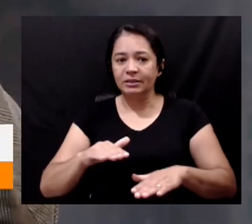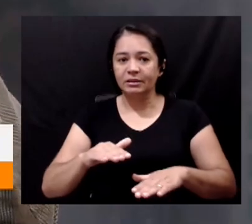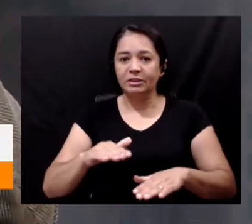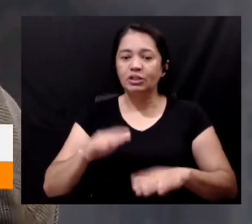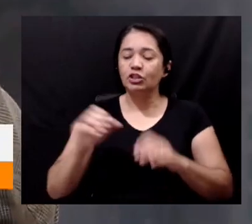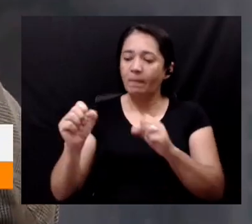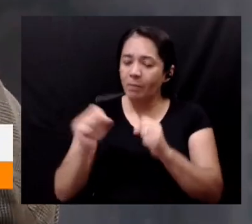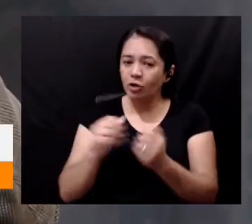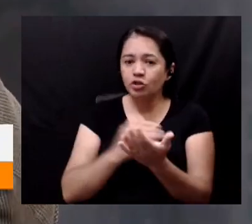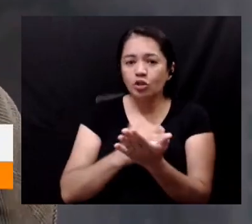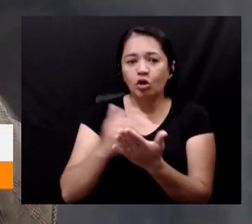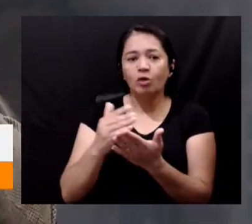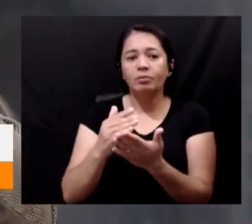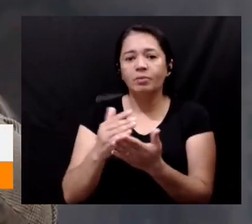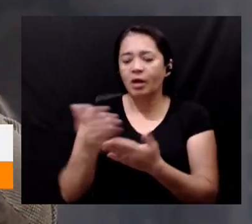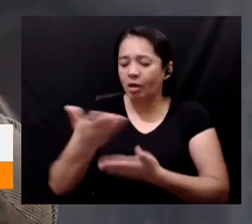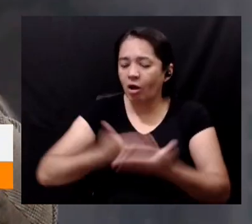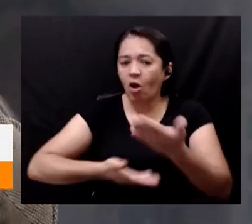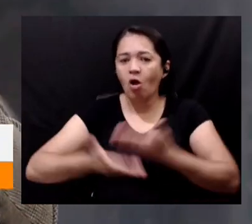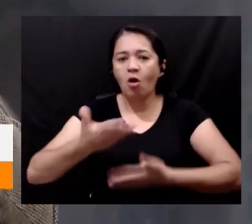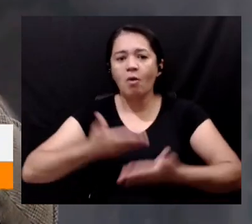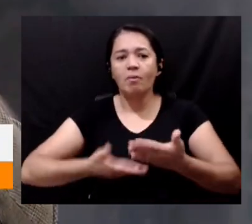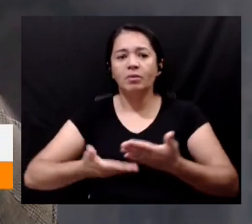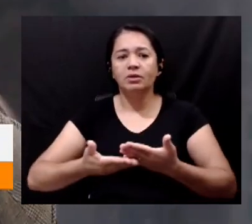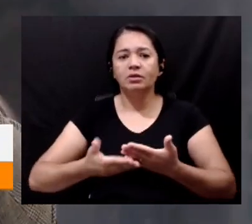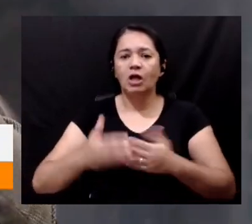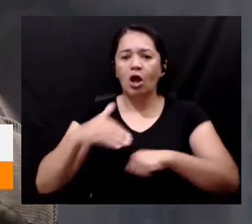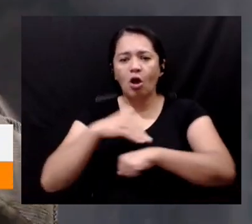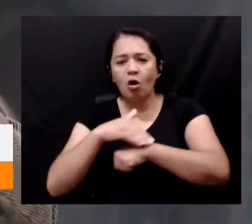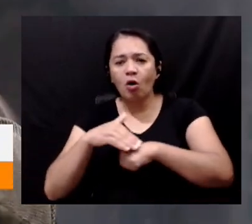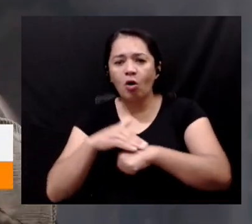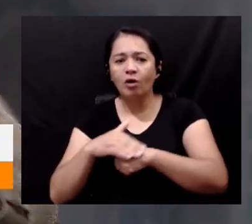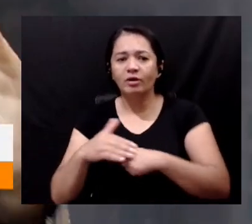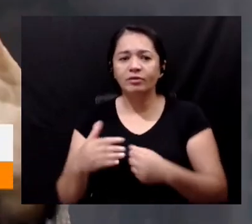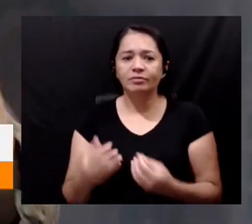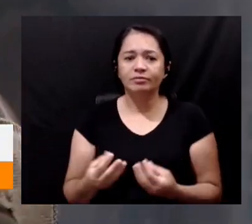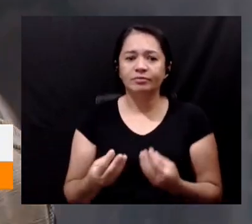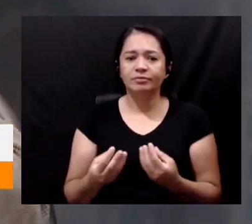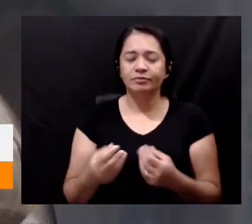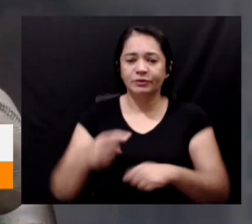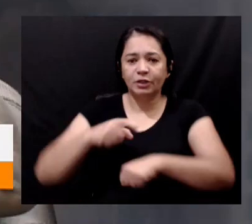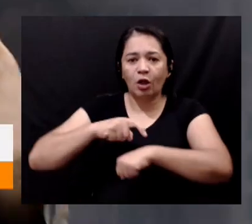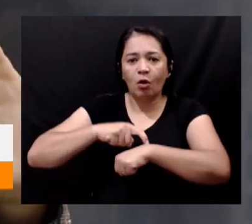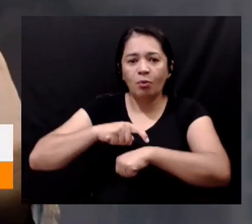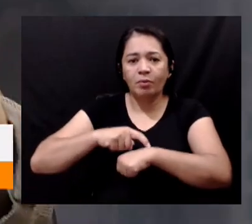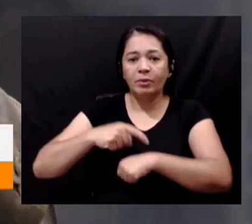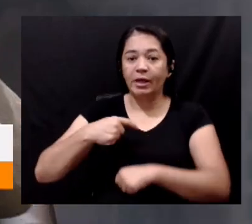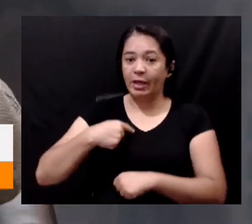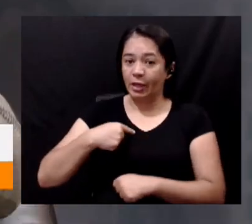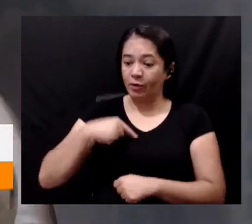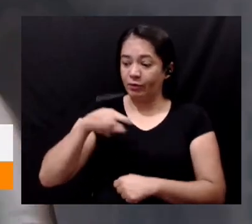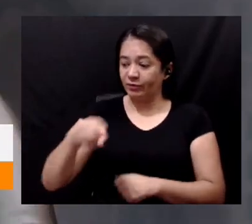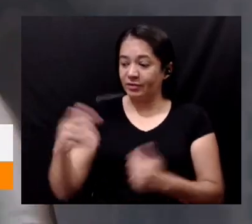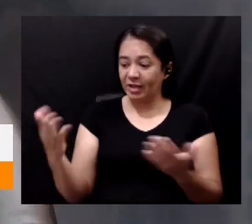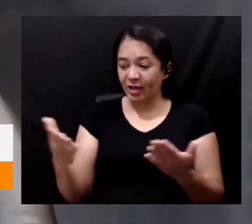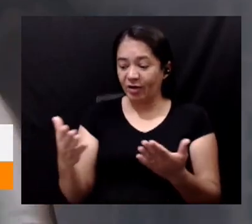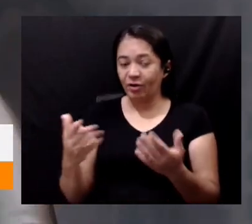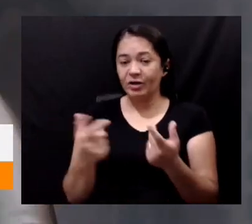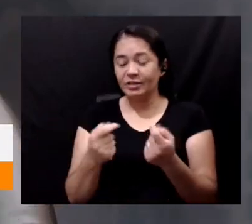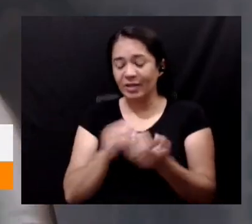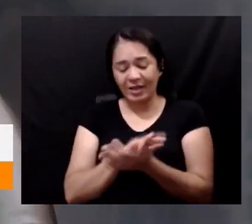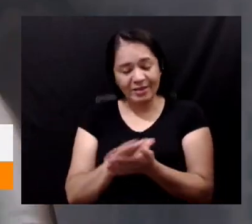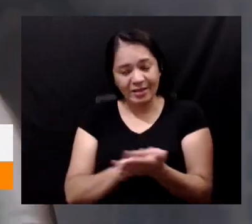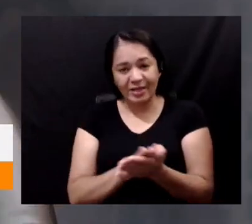atividades, compartilhar. Então, conversar, né? Ter aquele momento, eu e você agora, sem celular, ter,